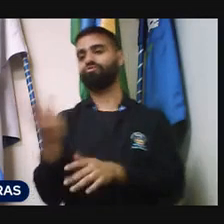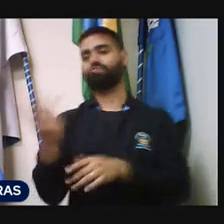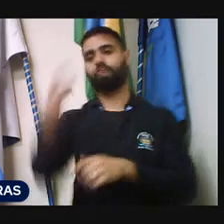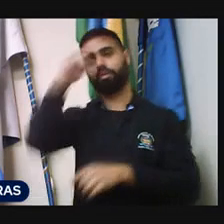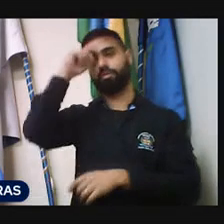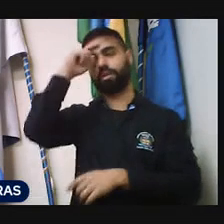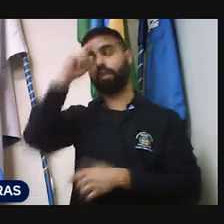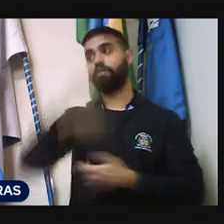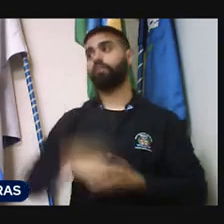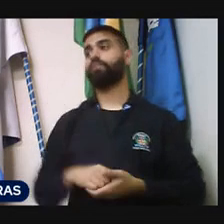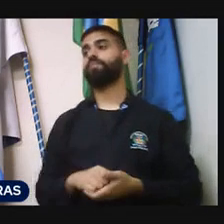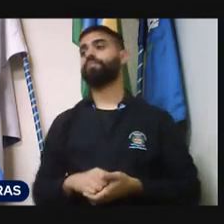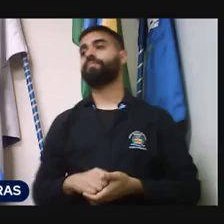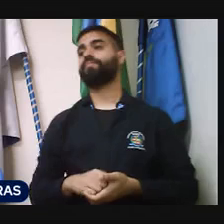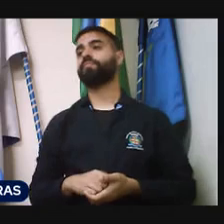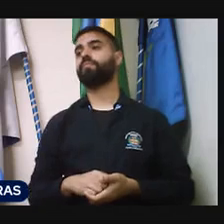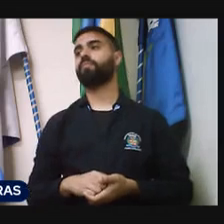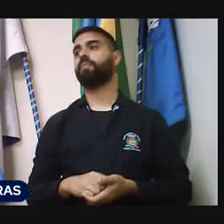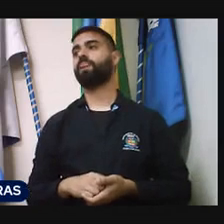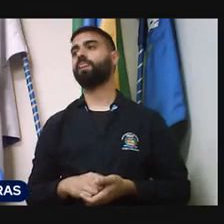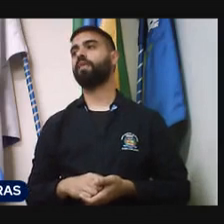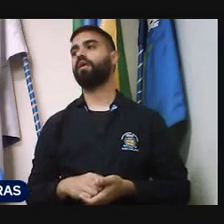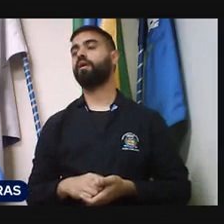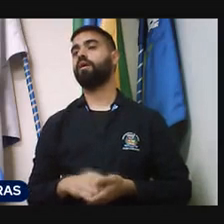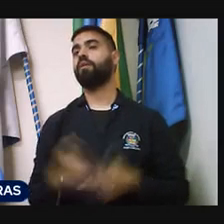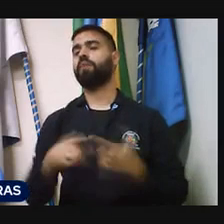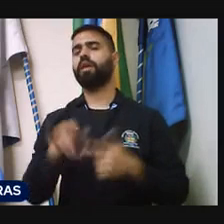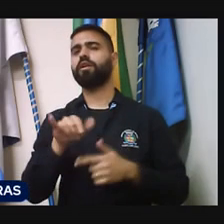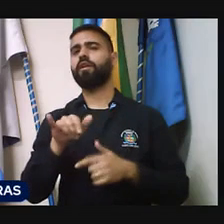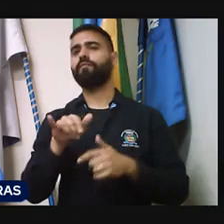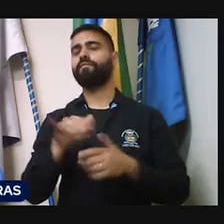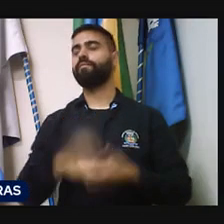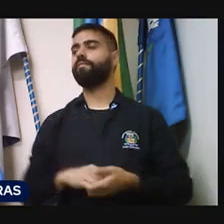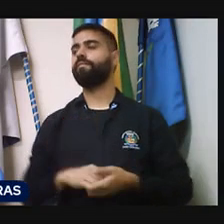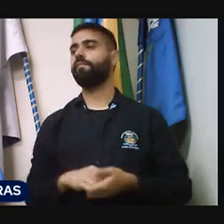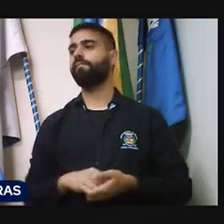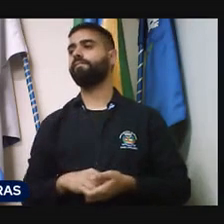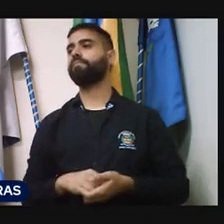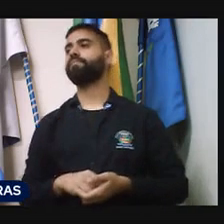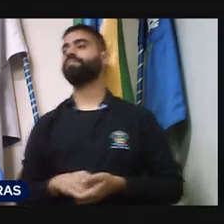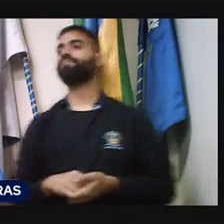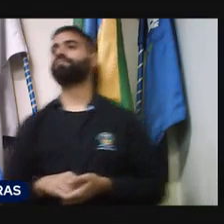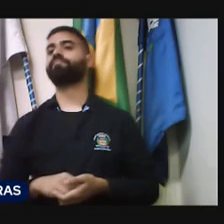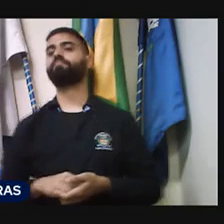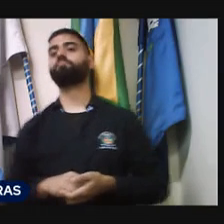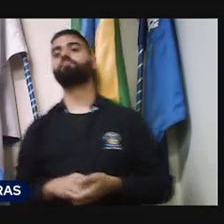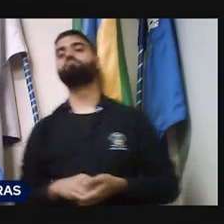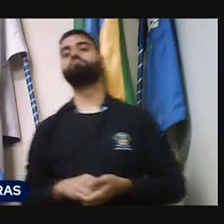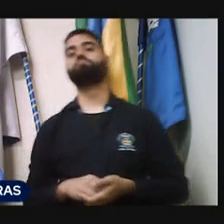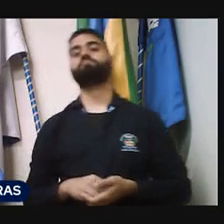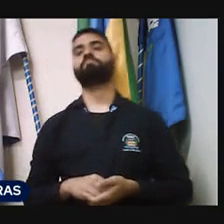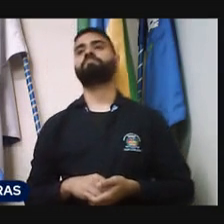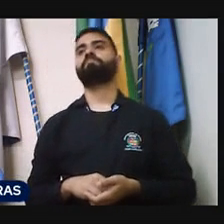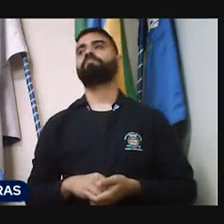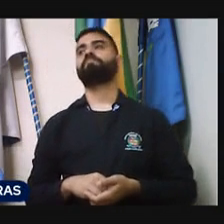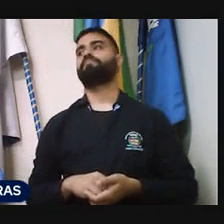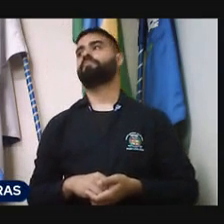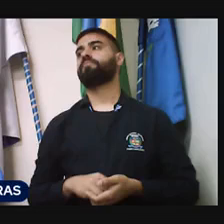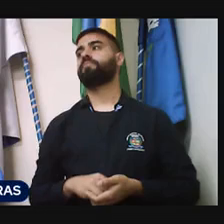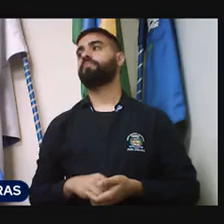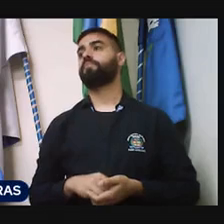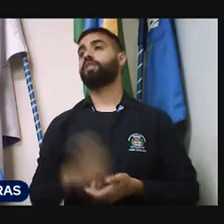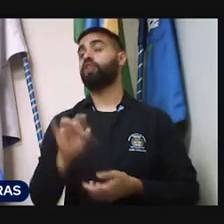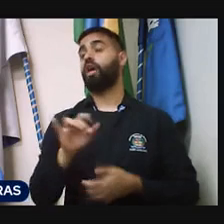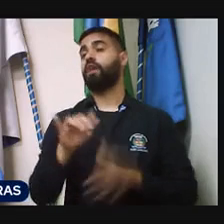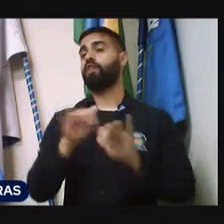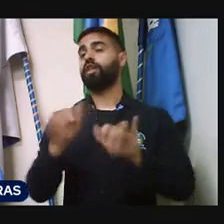entidades é porque a gente quando falou a presença do senhor Magno aqui somente né E